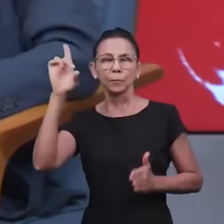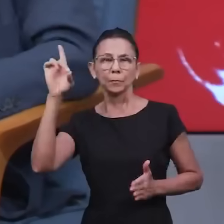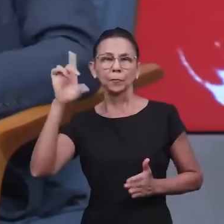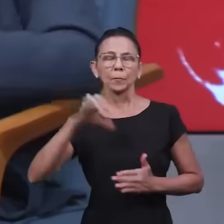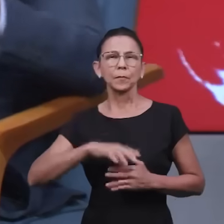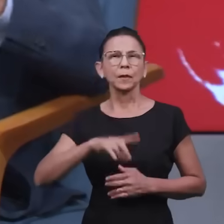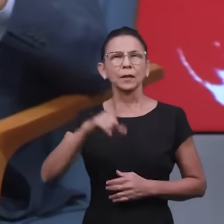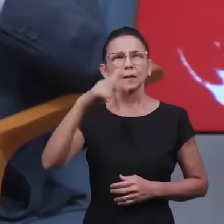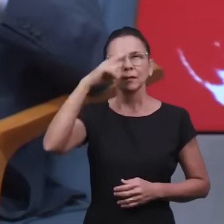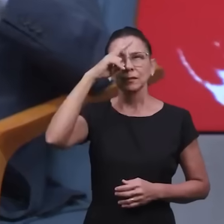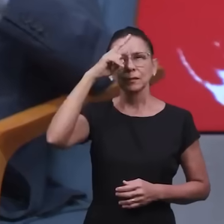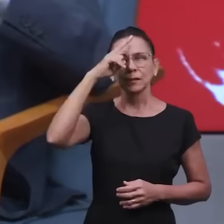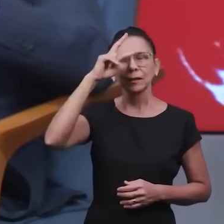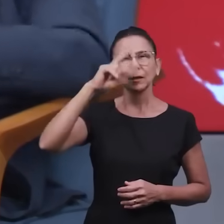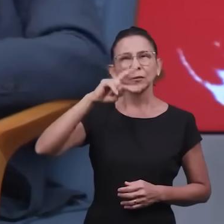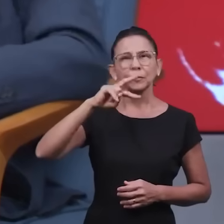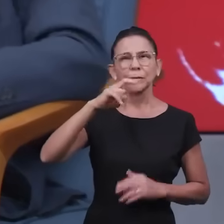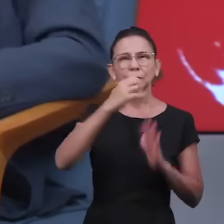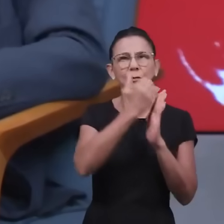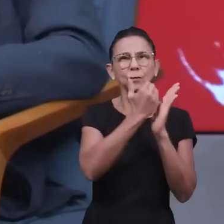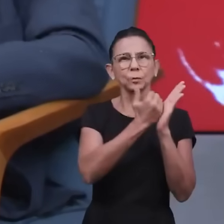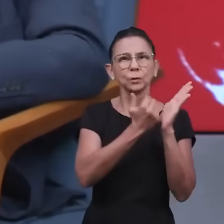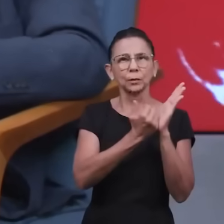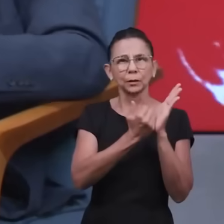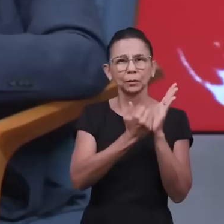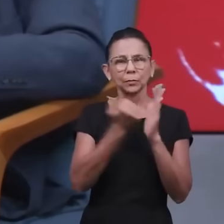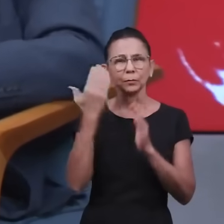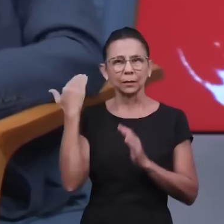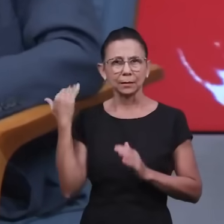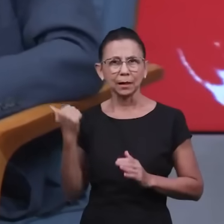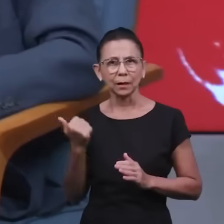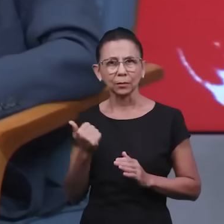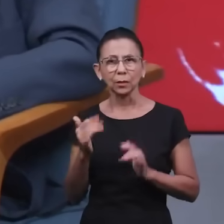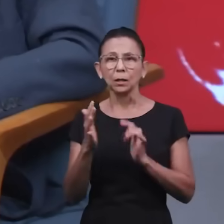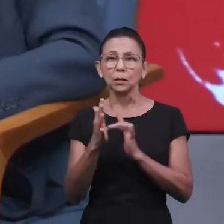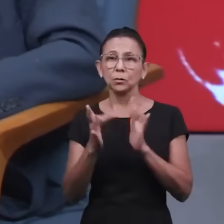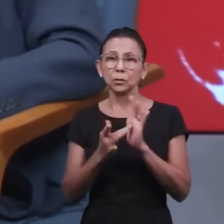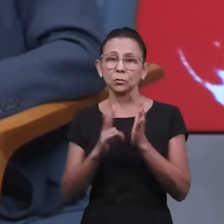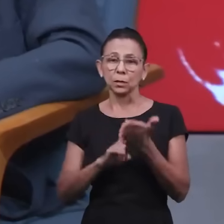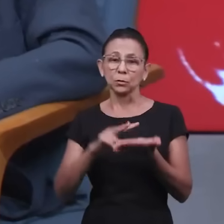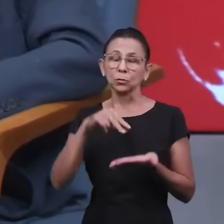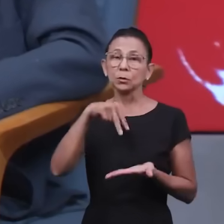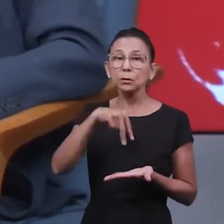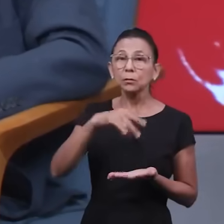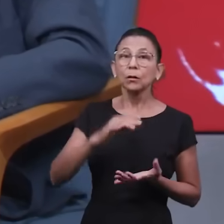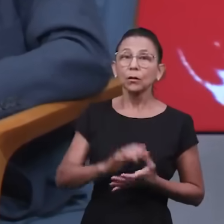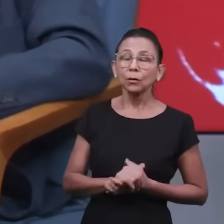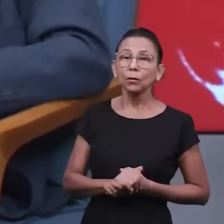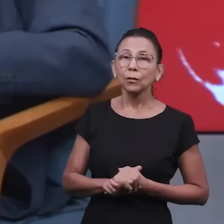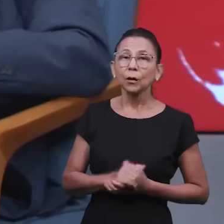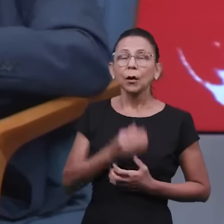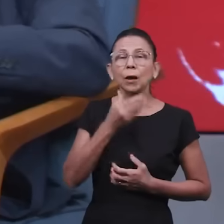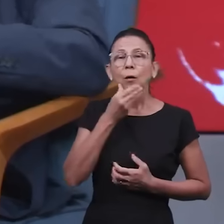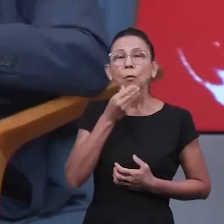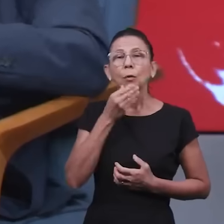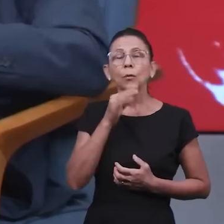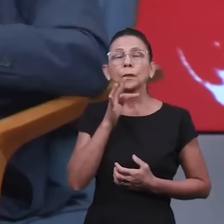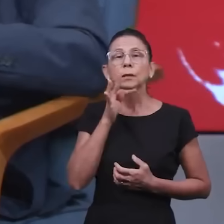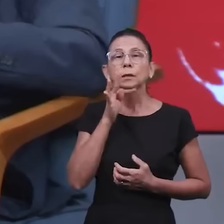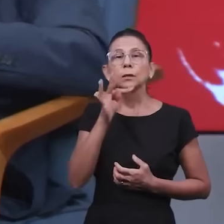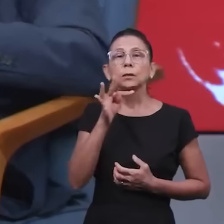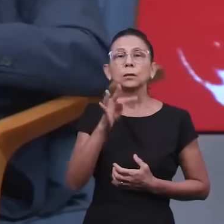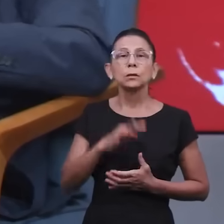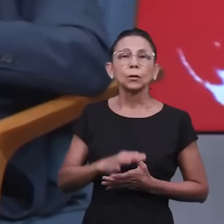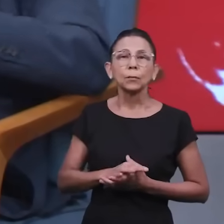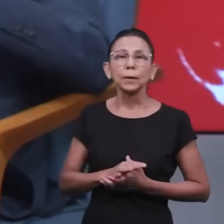lembrados, lá no anterior, depois da ressurreição, a experiência de Tomé? Apalpa minha mão.